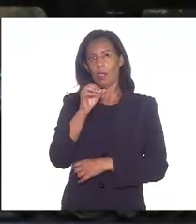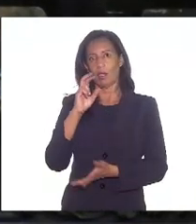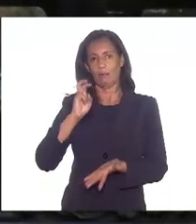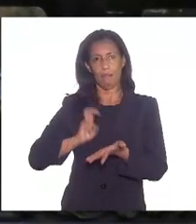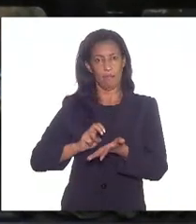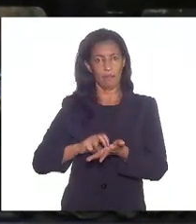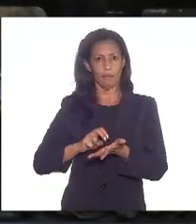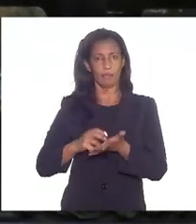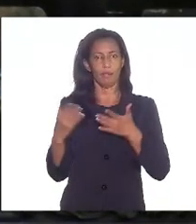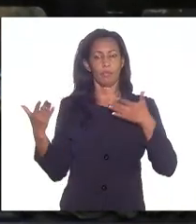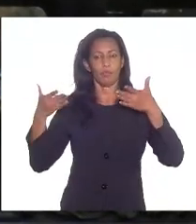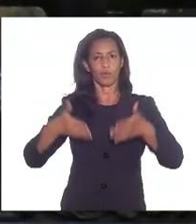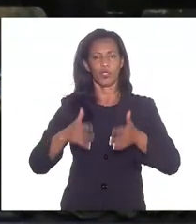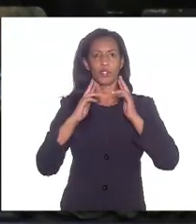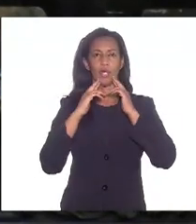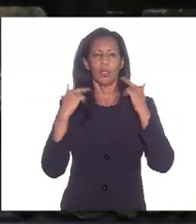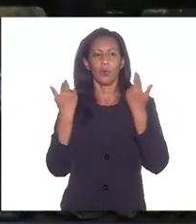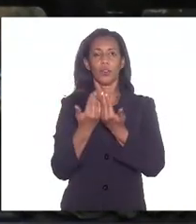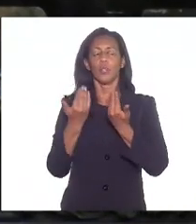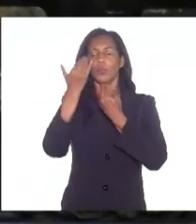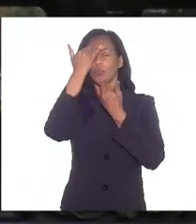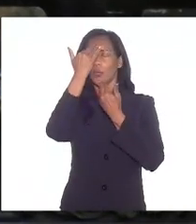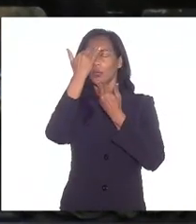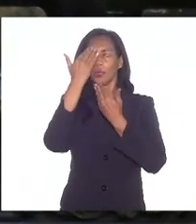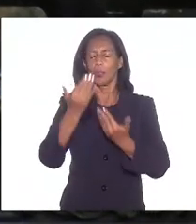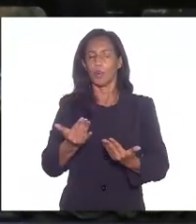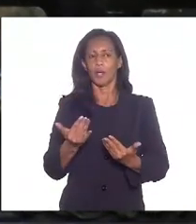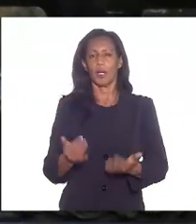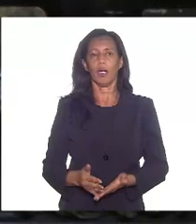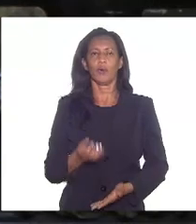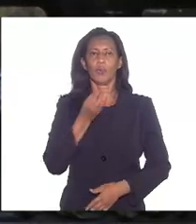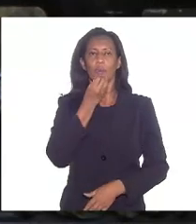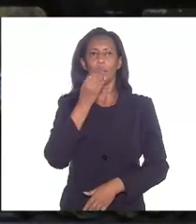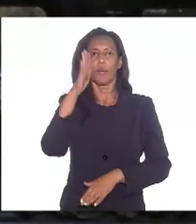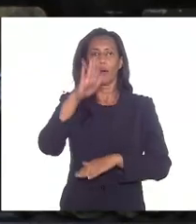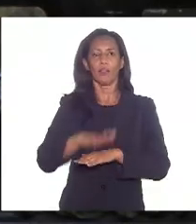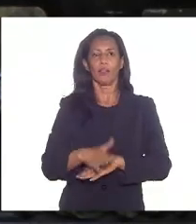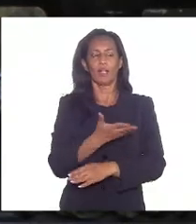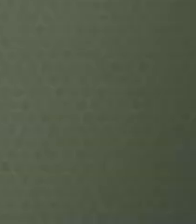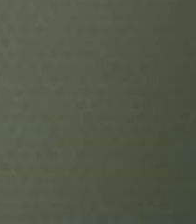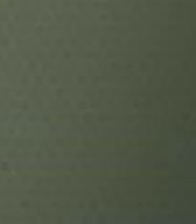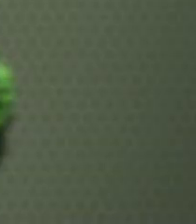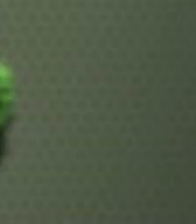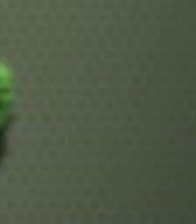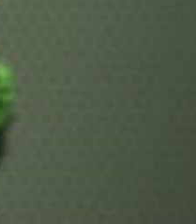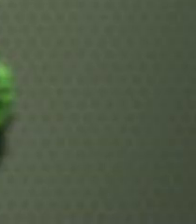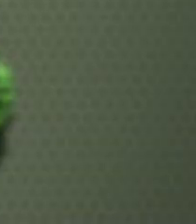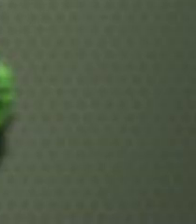estaremos novamente reunidos. Muito obrigado. Uma boa tarde a todas e a todos.